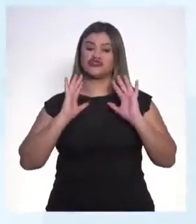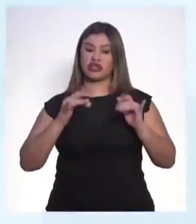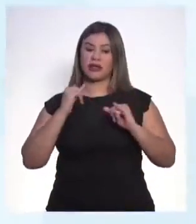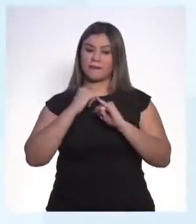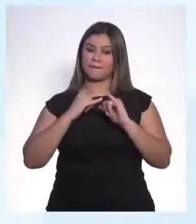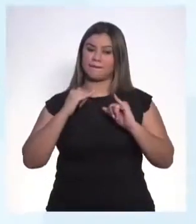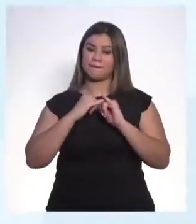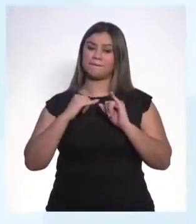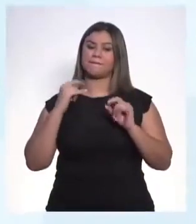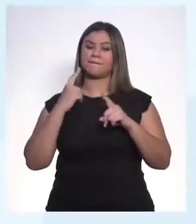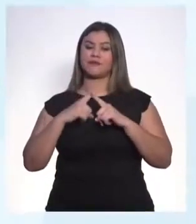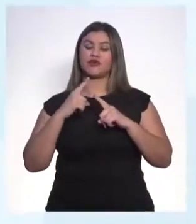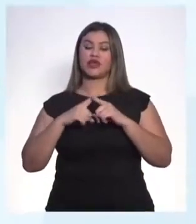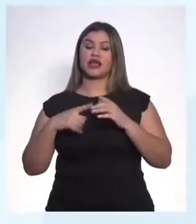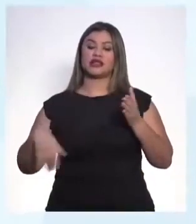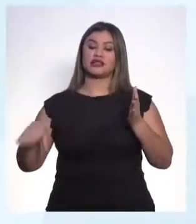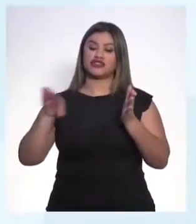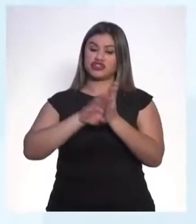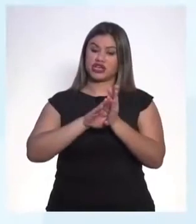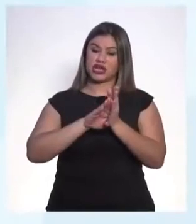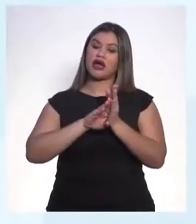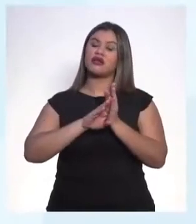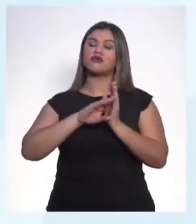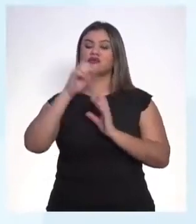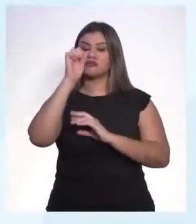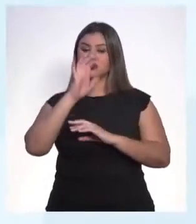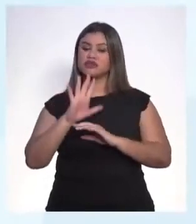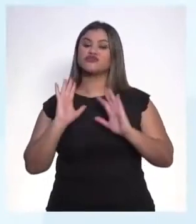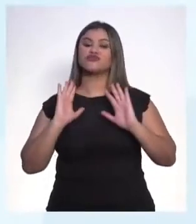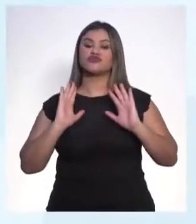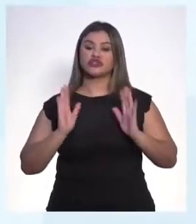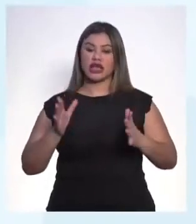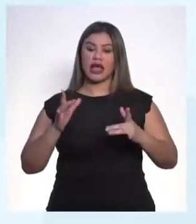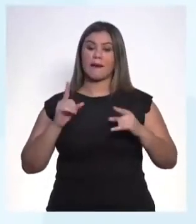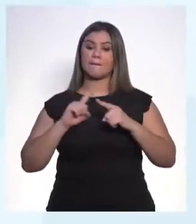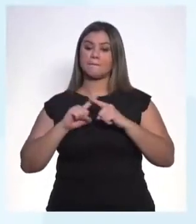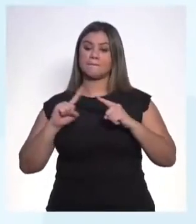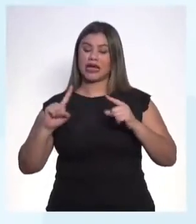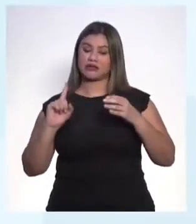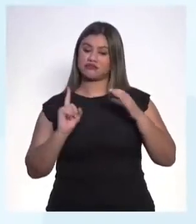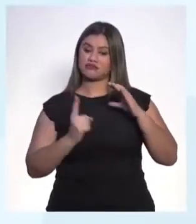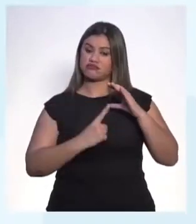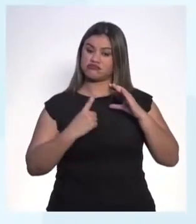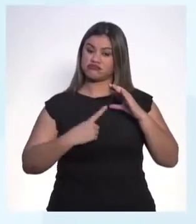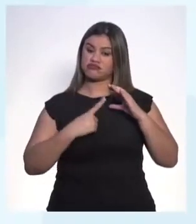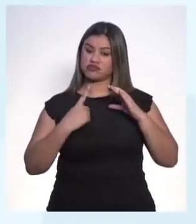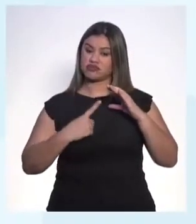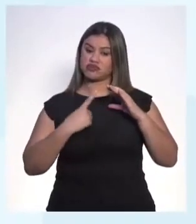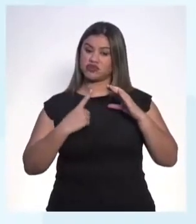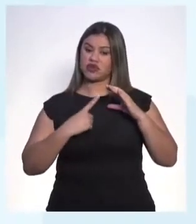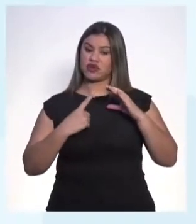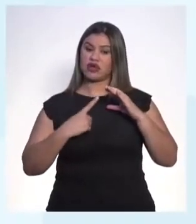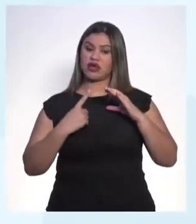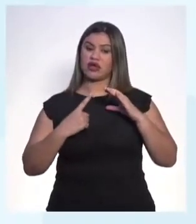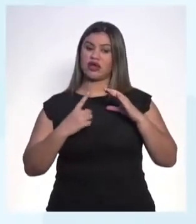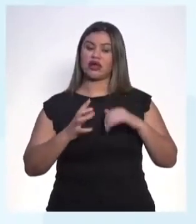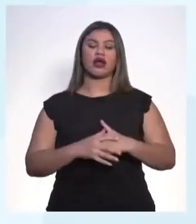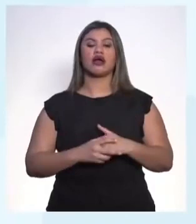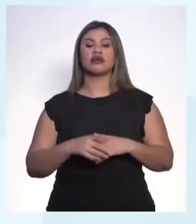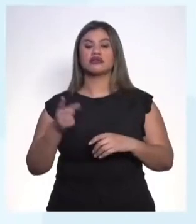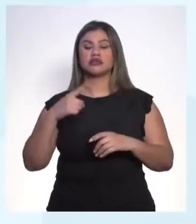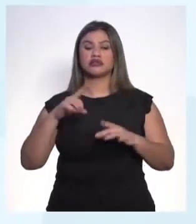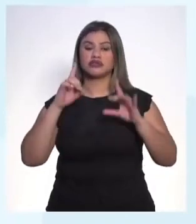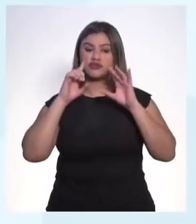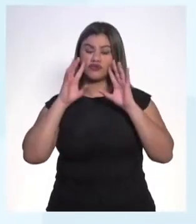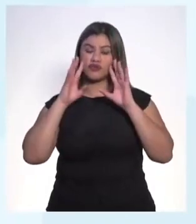do assunto? Então, elas chegaram no Brasil. Ok, já aconteceu. Elas estão em isolamento, ficaram em isolamento lá em março, já aconteceu. Se a gente for se